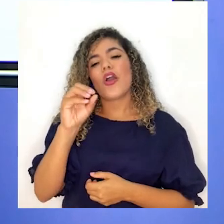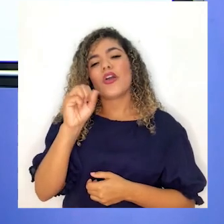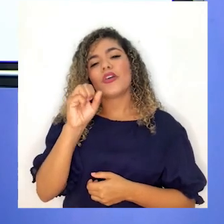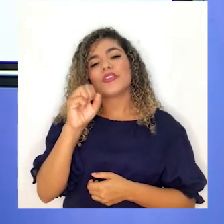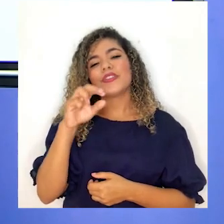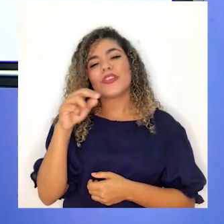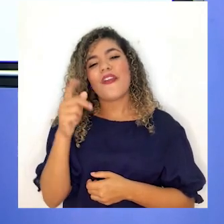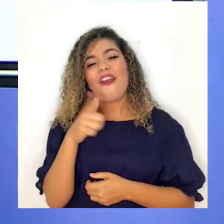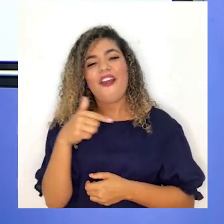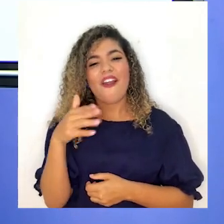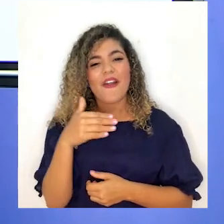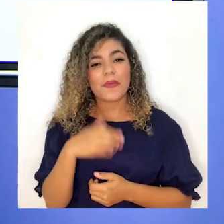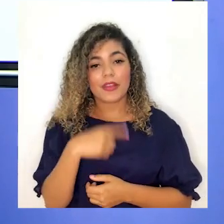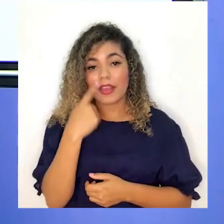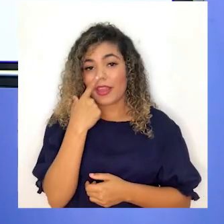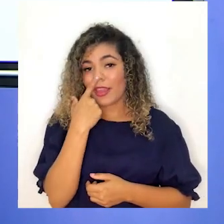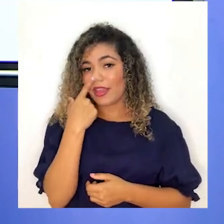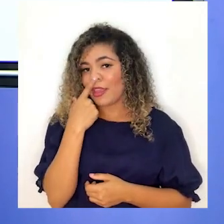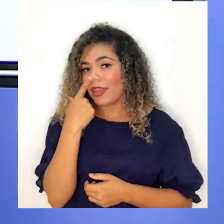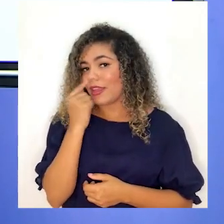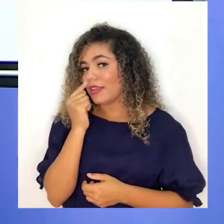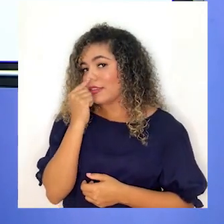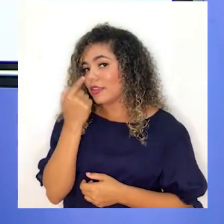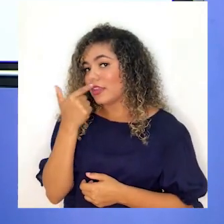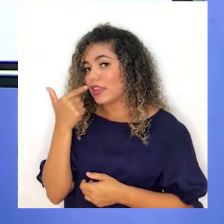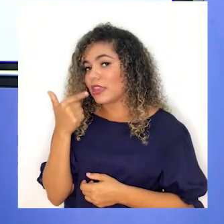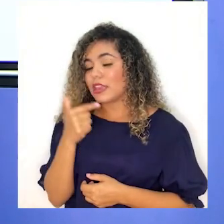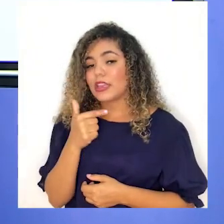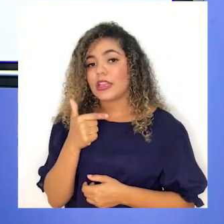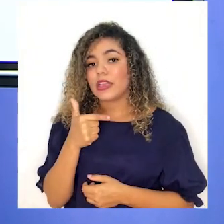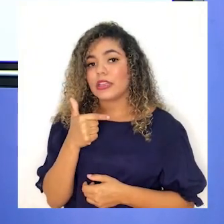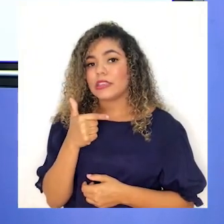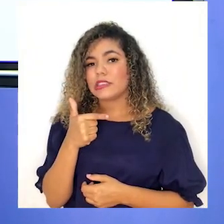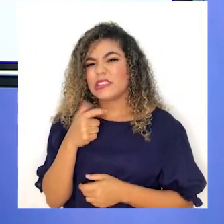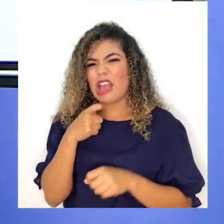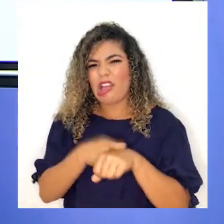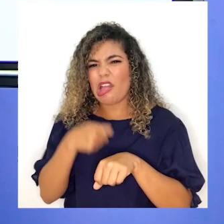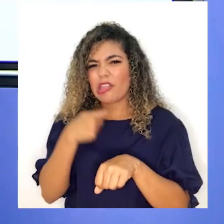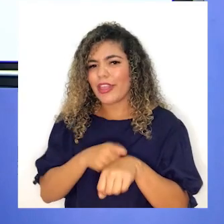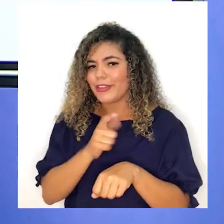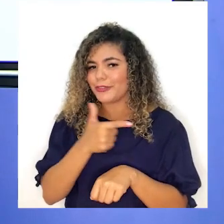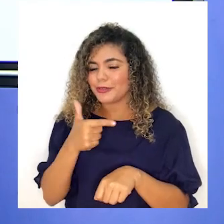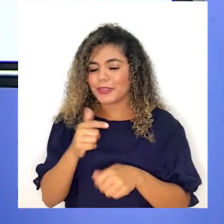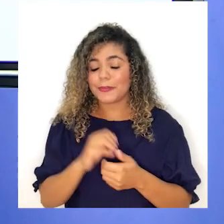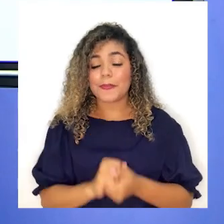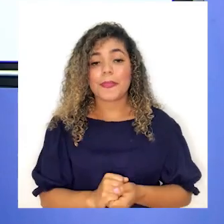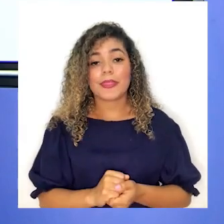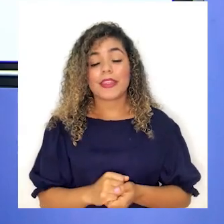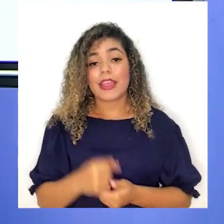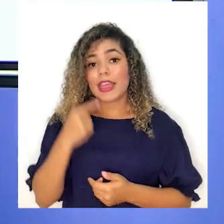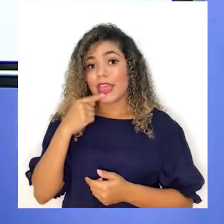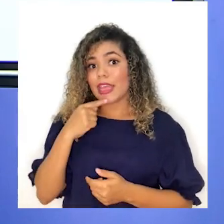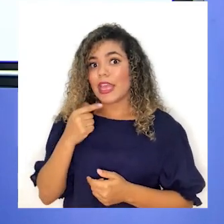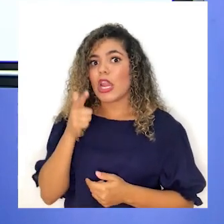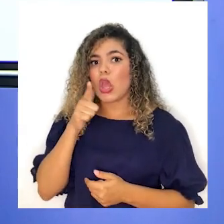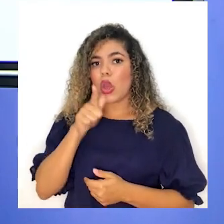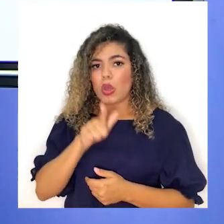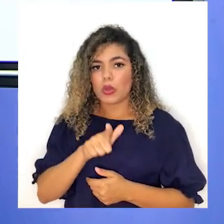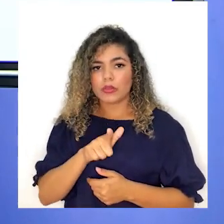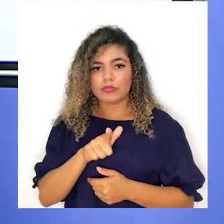mole. Esse nariz, então, não tem uma grande rigidez e é